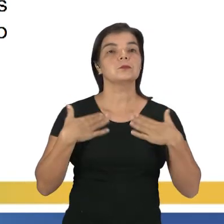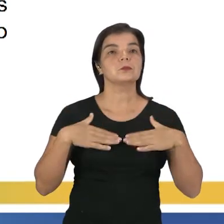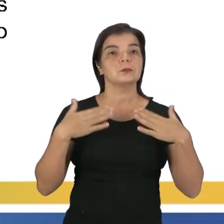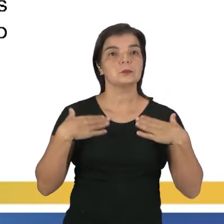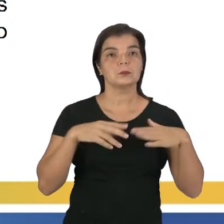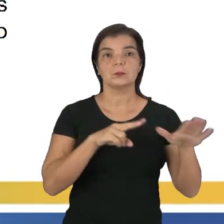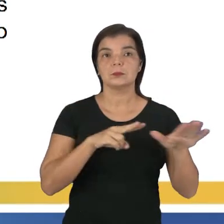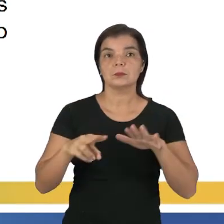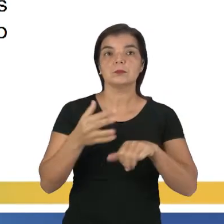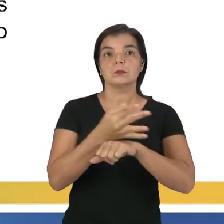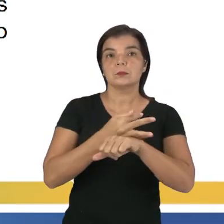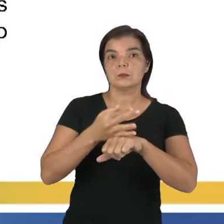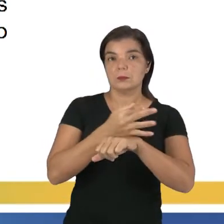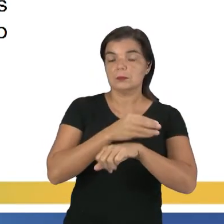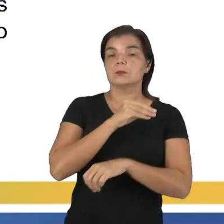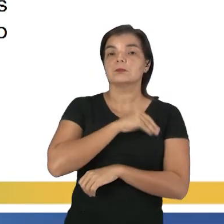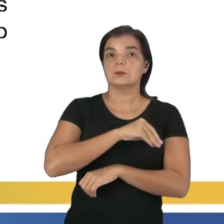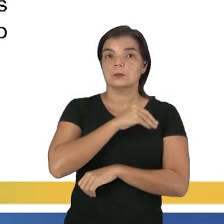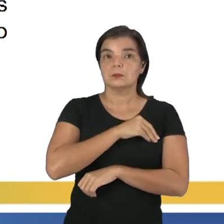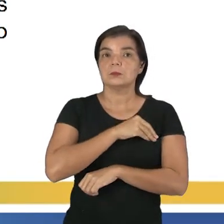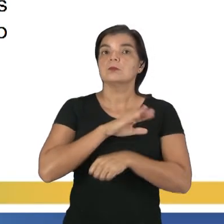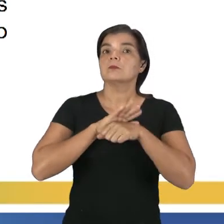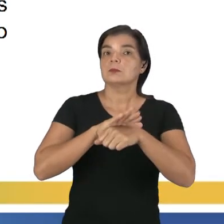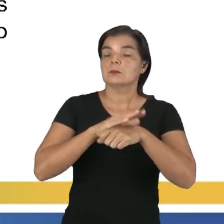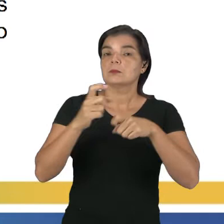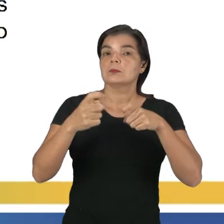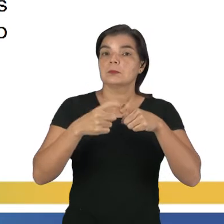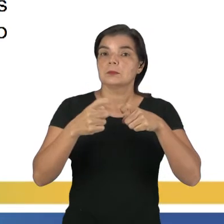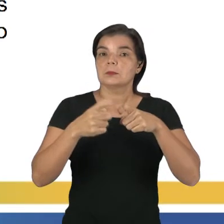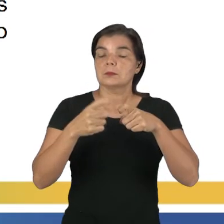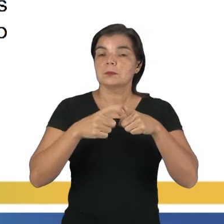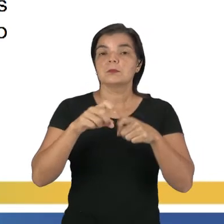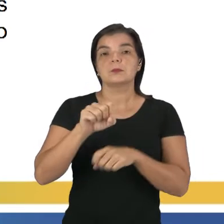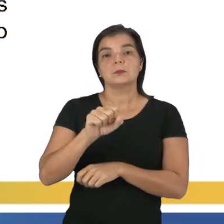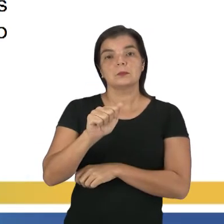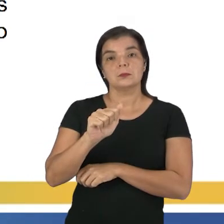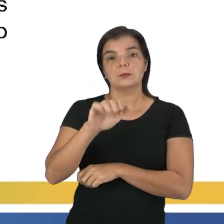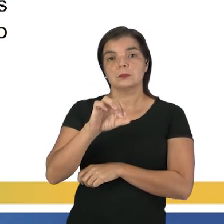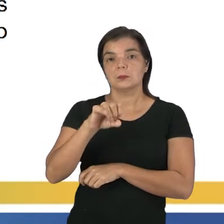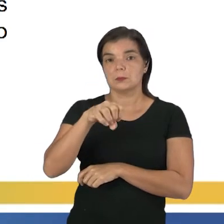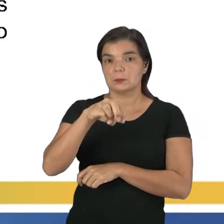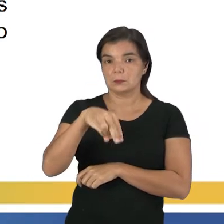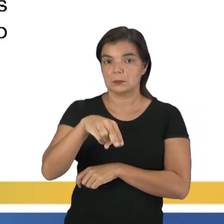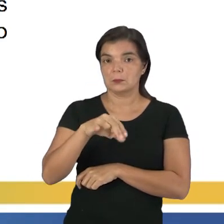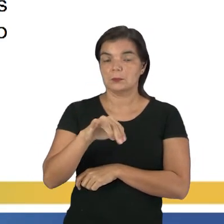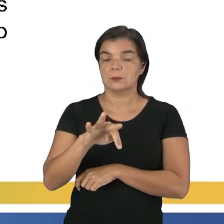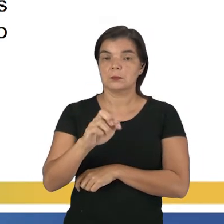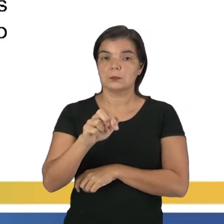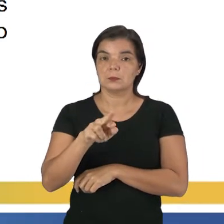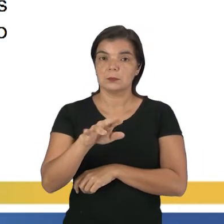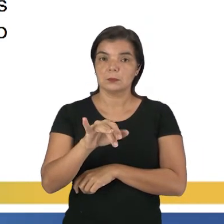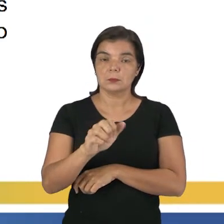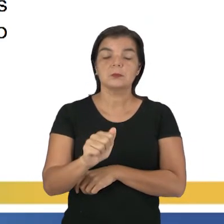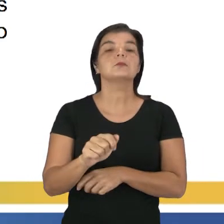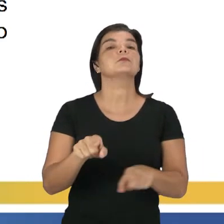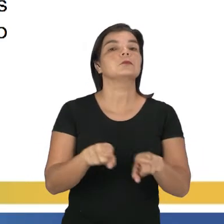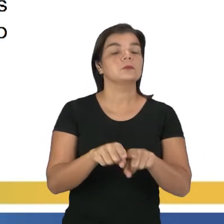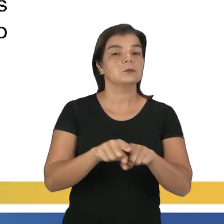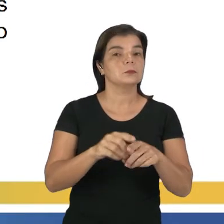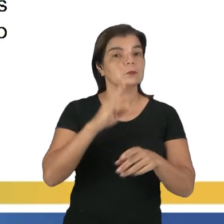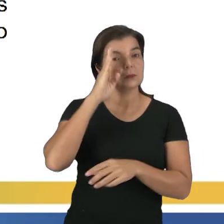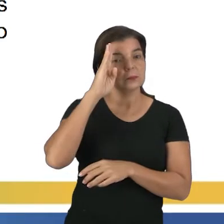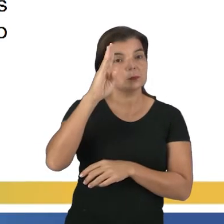repouso semanal, férias remuneradas e também assistência médica e sanitária. Então, essas foram